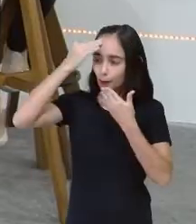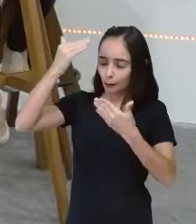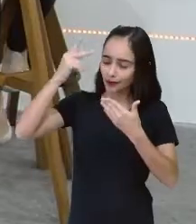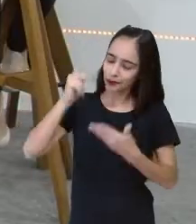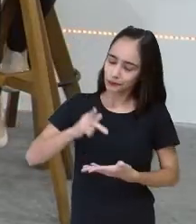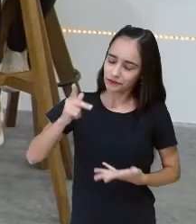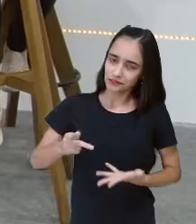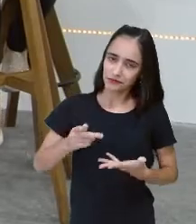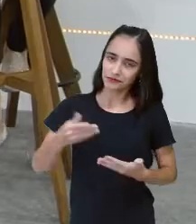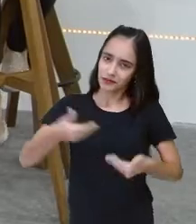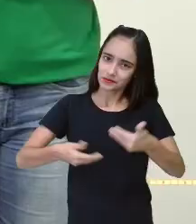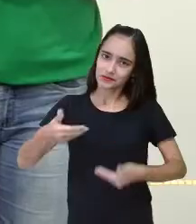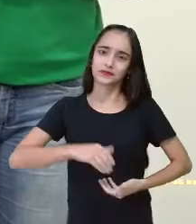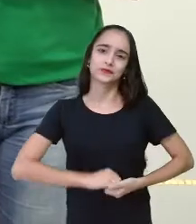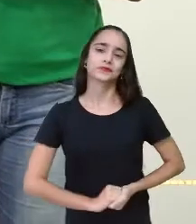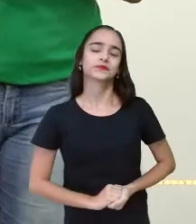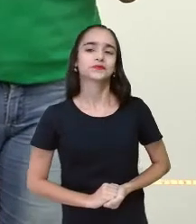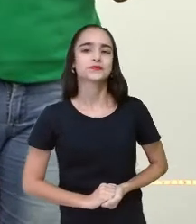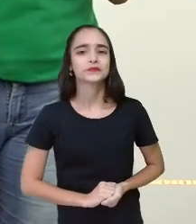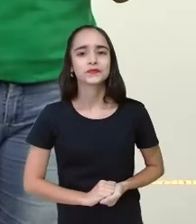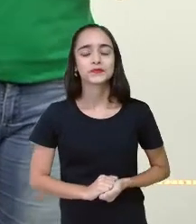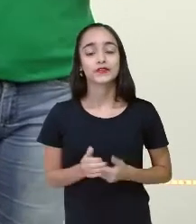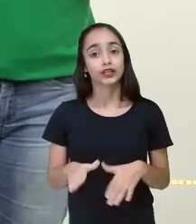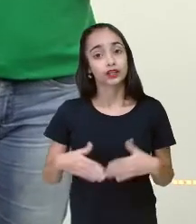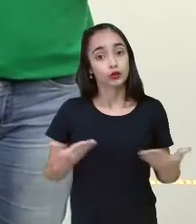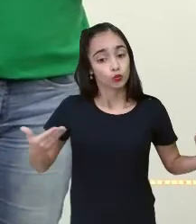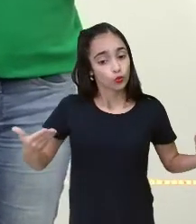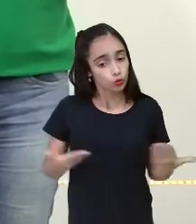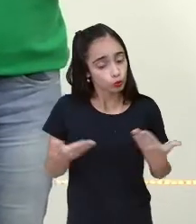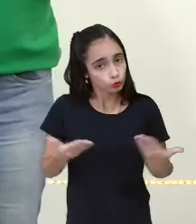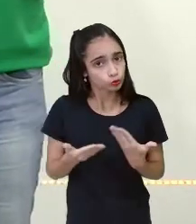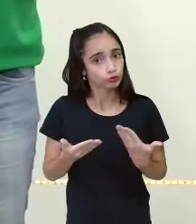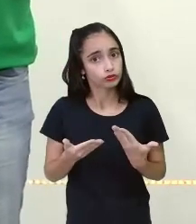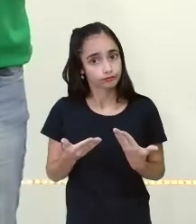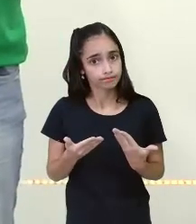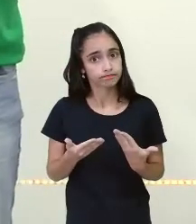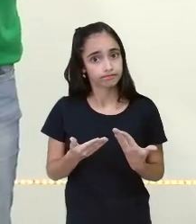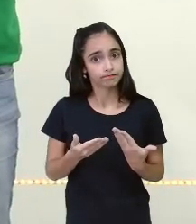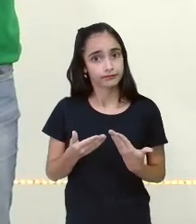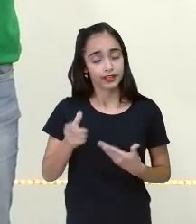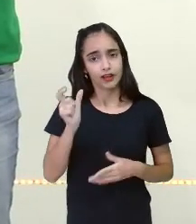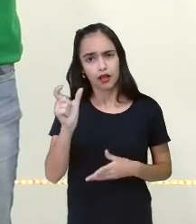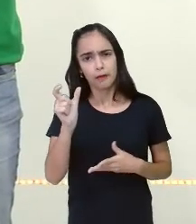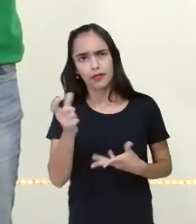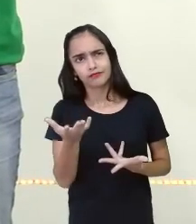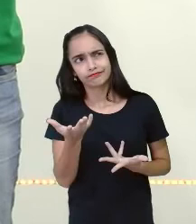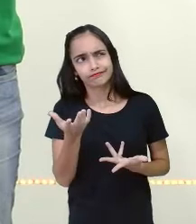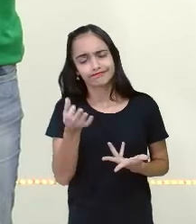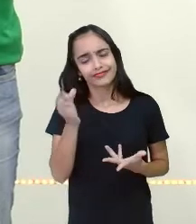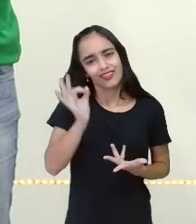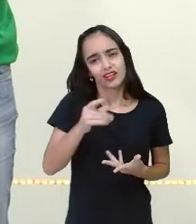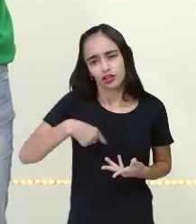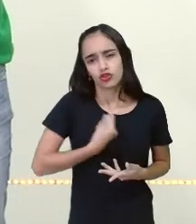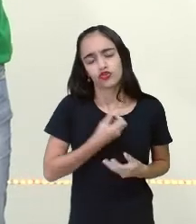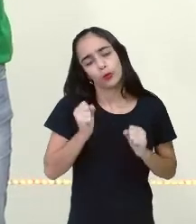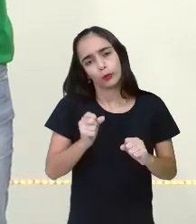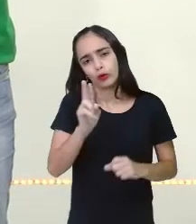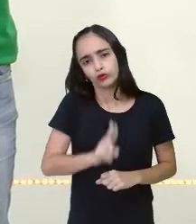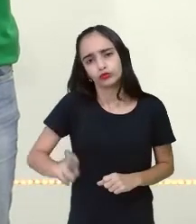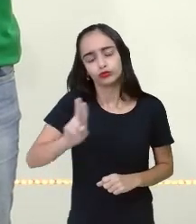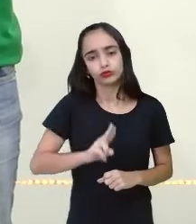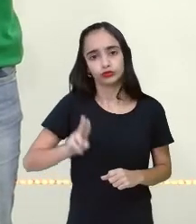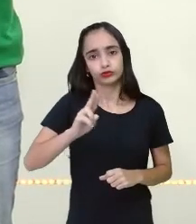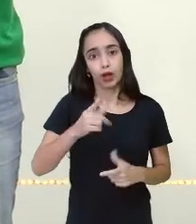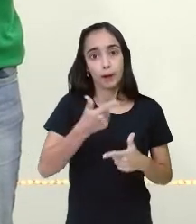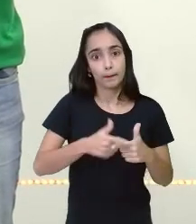pela participação. Então, veja só, hoje, a palavra certa que eu acho que a gente pode usar para essa questão